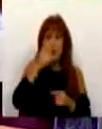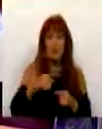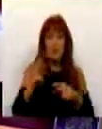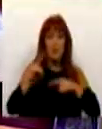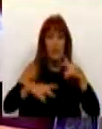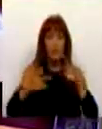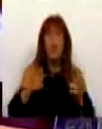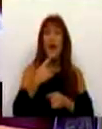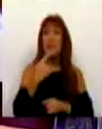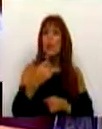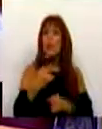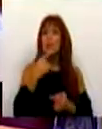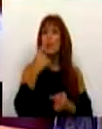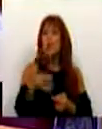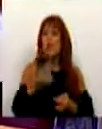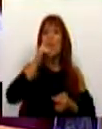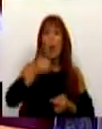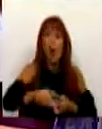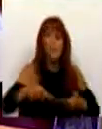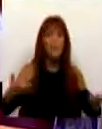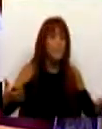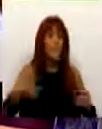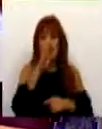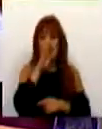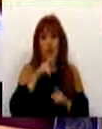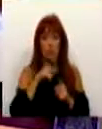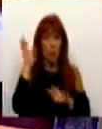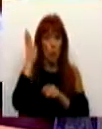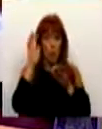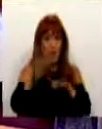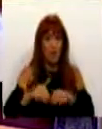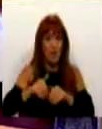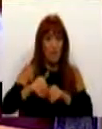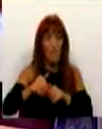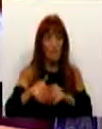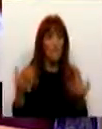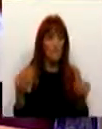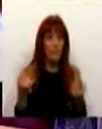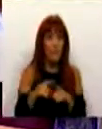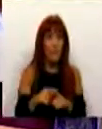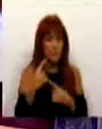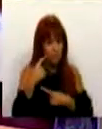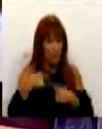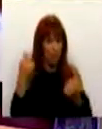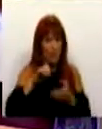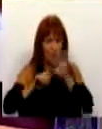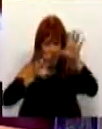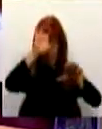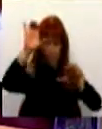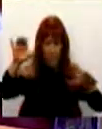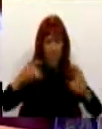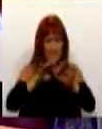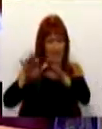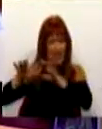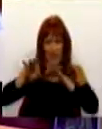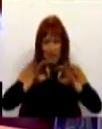financeiros. E a pergunta que deixava é se o Congresso irá, obviamente, afirmar esta descentralização